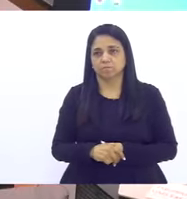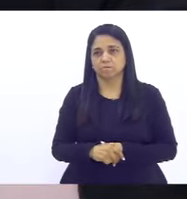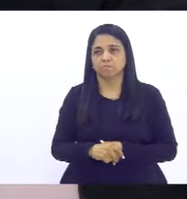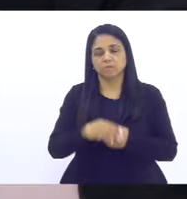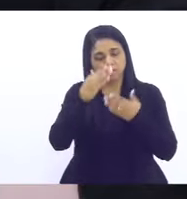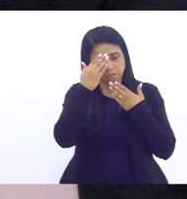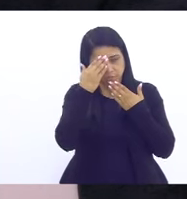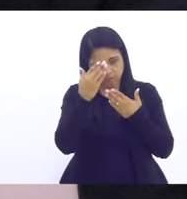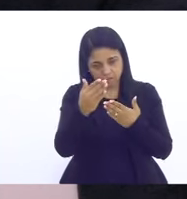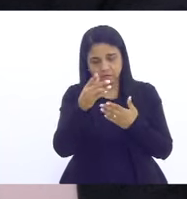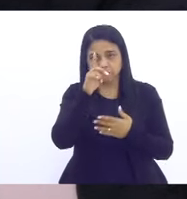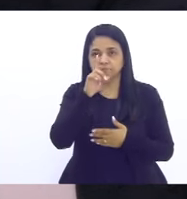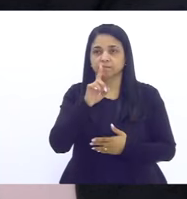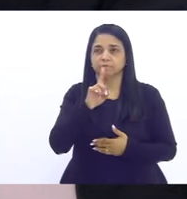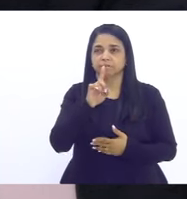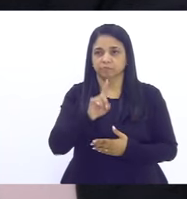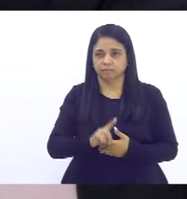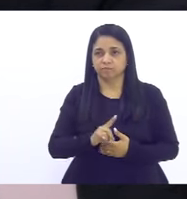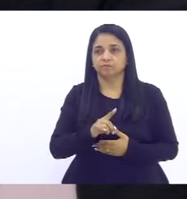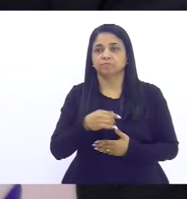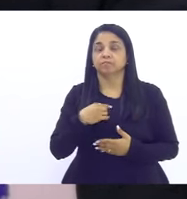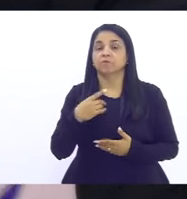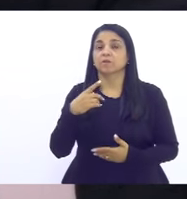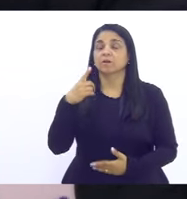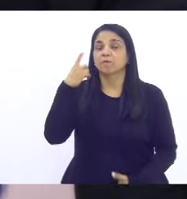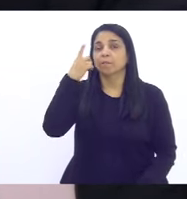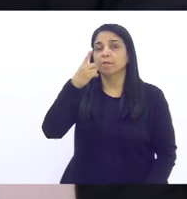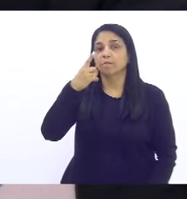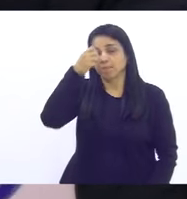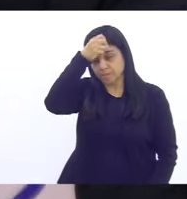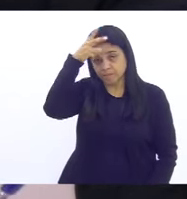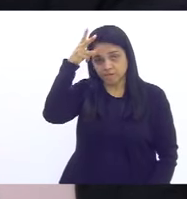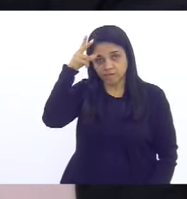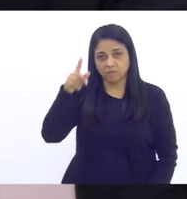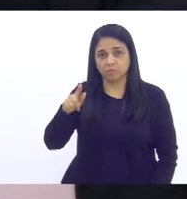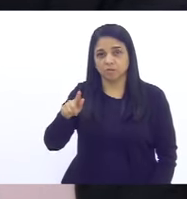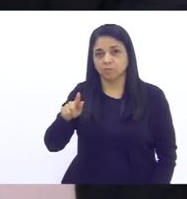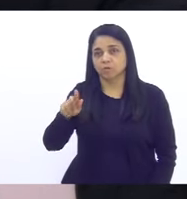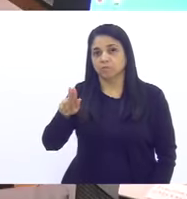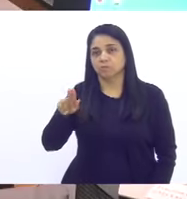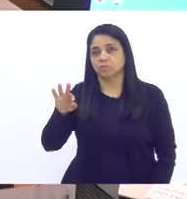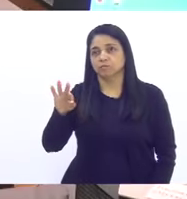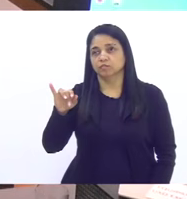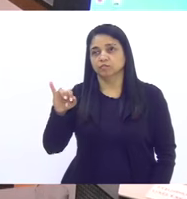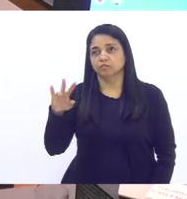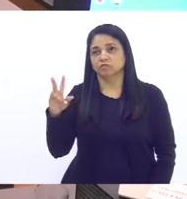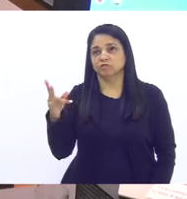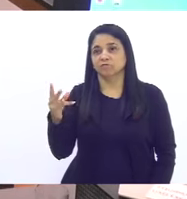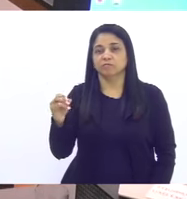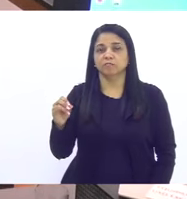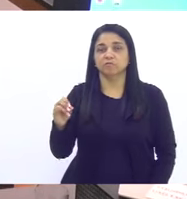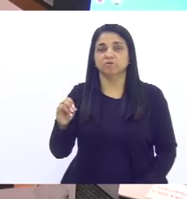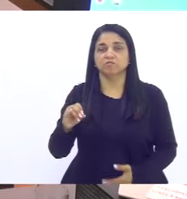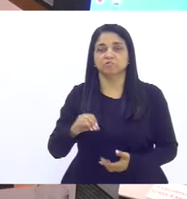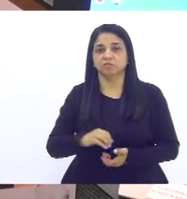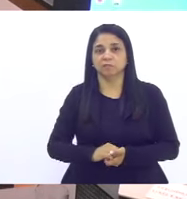Obrigado, presidente. Prefeito Gutinho, mais uma vez, agradecer a presença de Vossa Excelência.